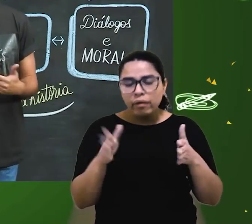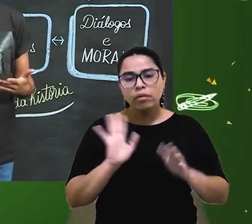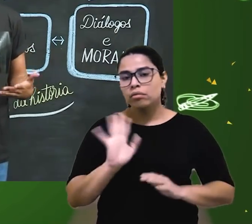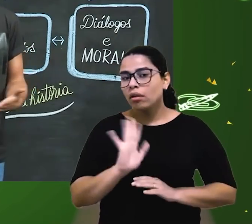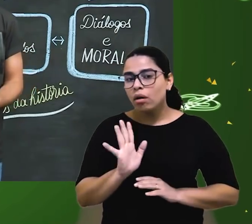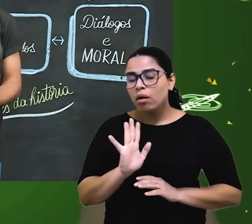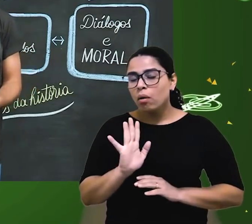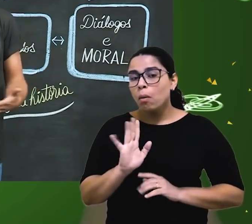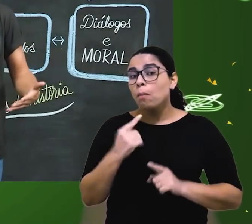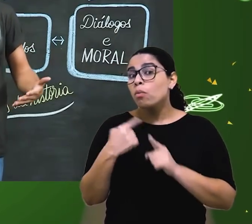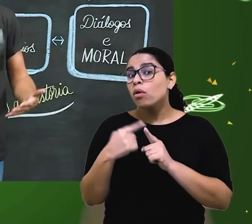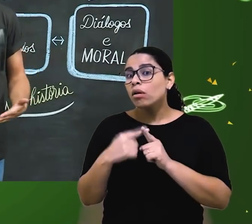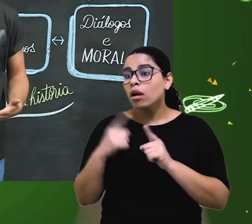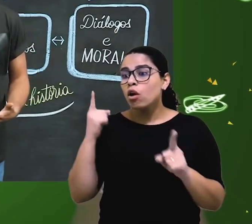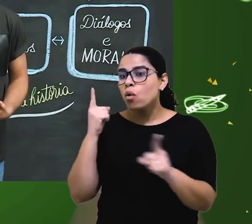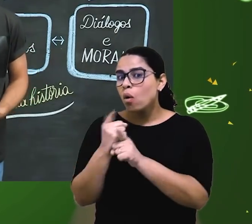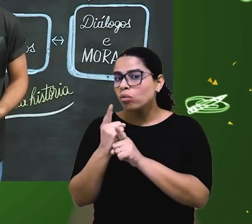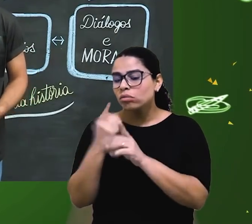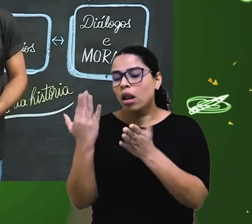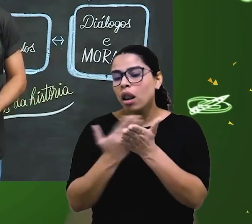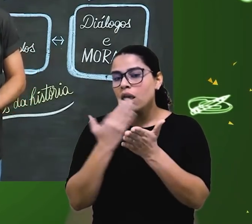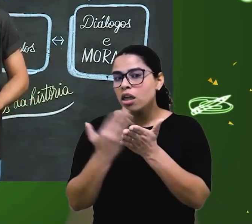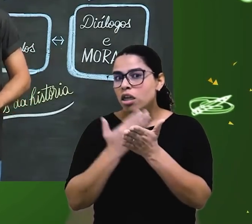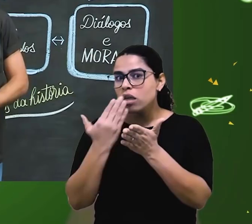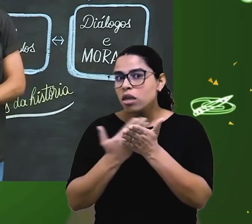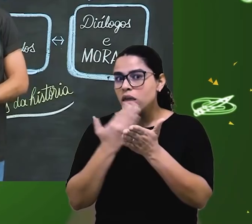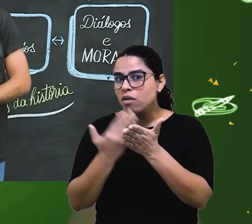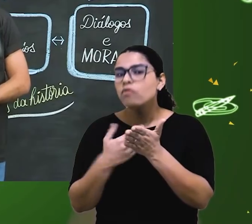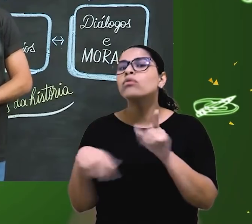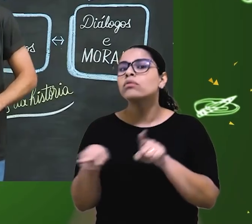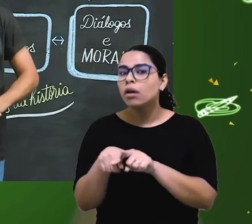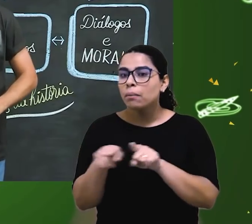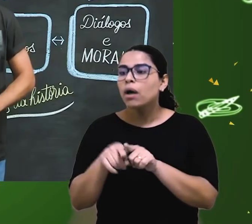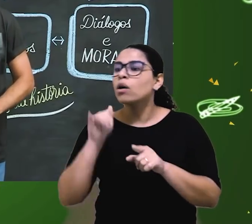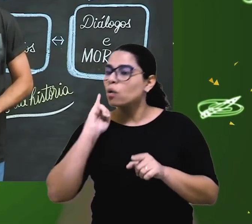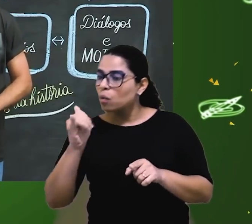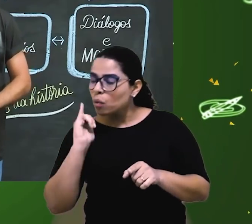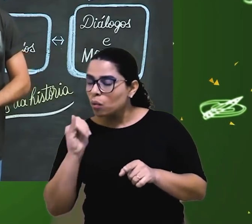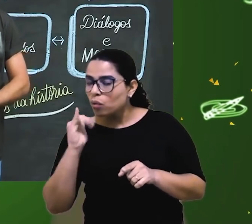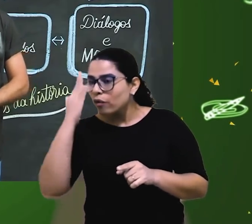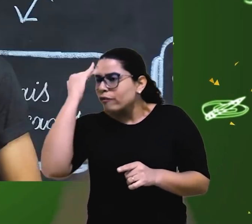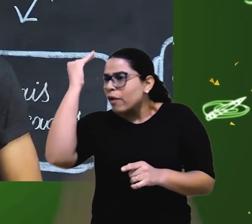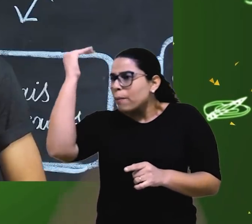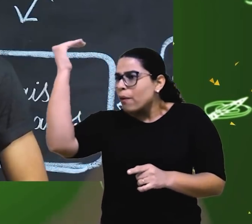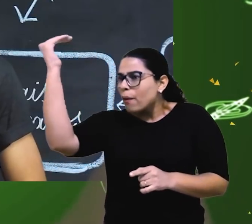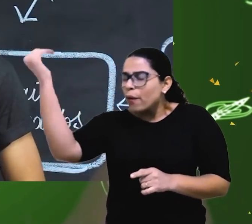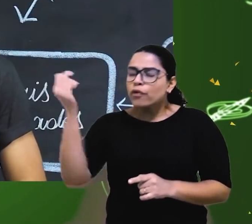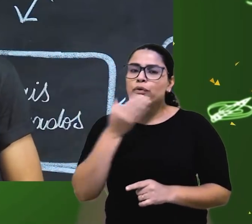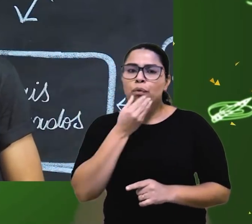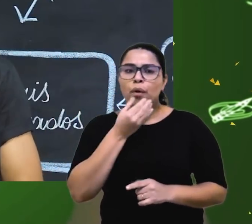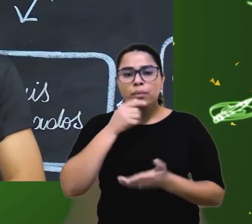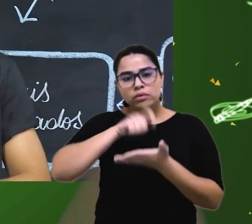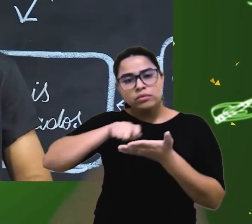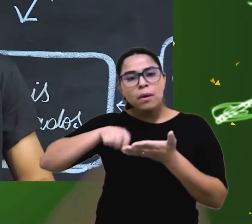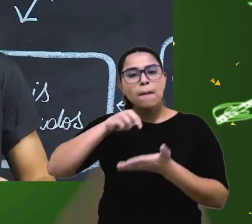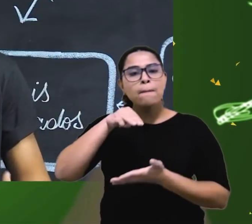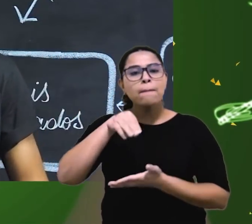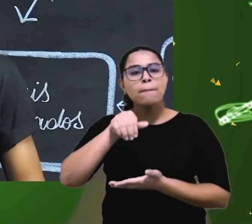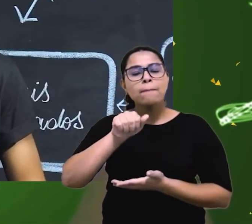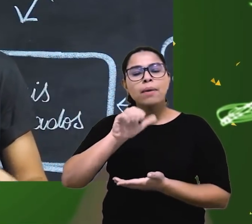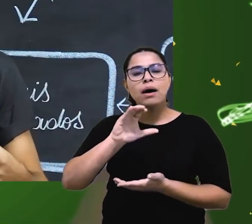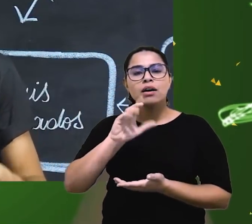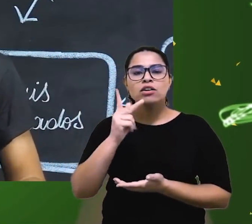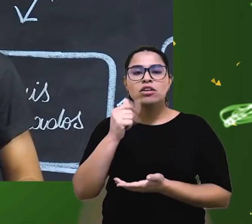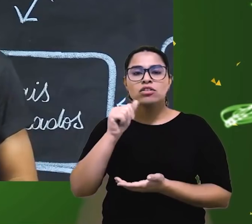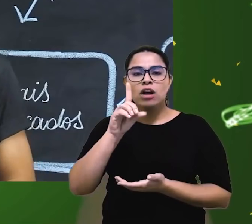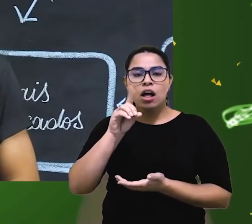que já foram publicados até em formato de livro, como o clássico conto O Alienista, de Machado de Assis. Ele foi publicado em formato de livro, ele tem várias